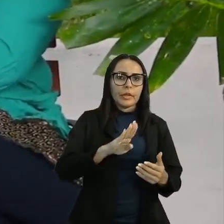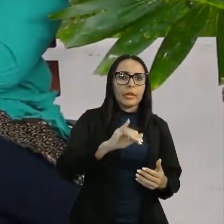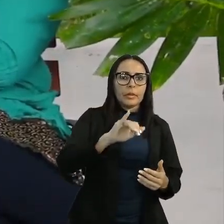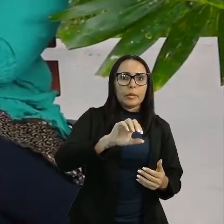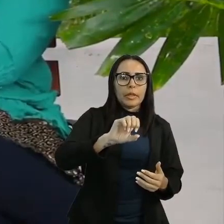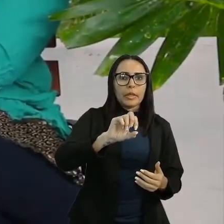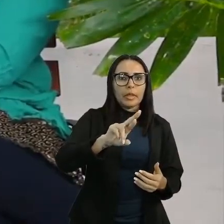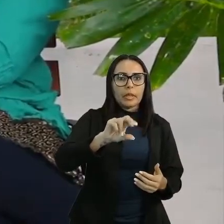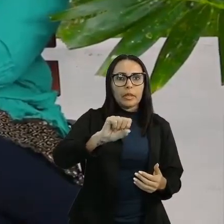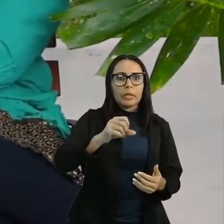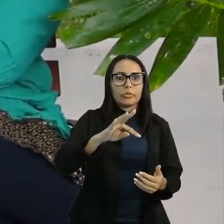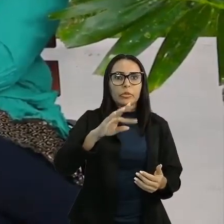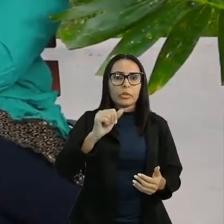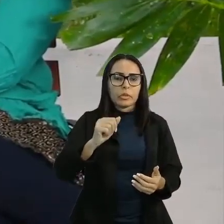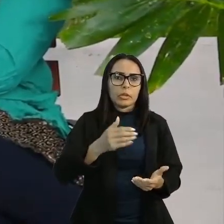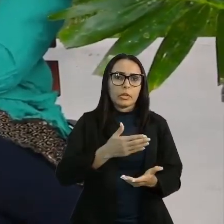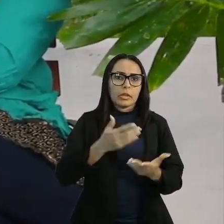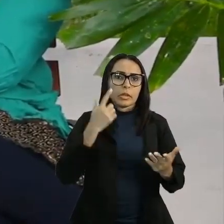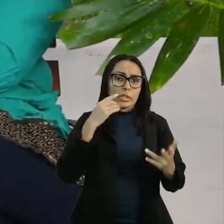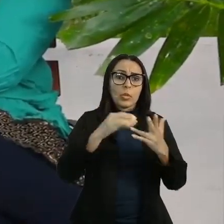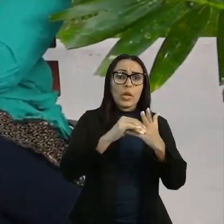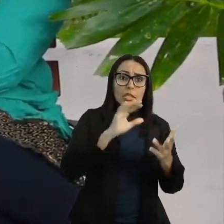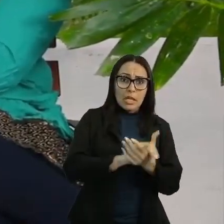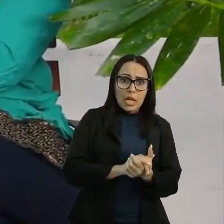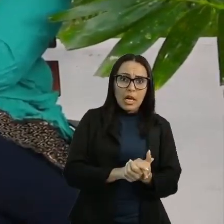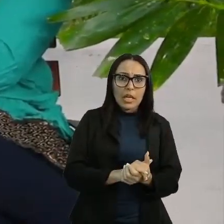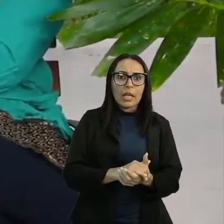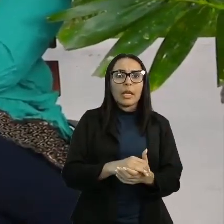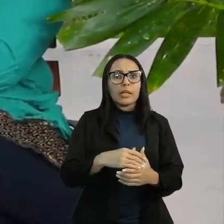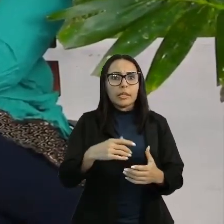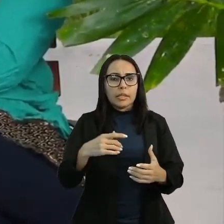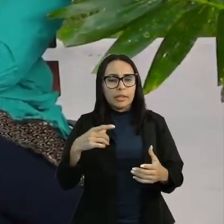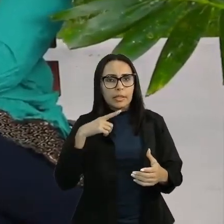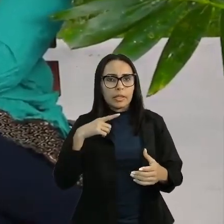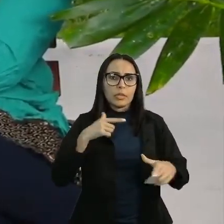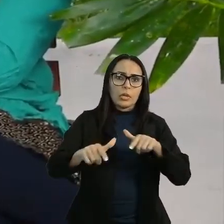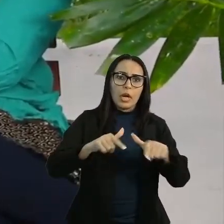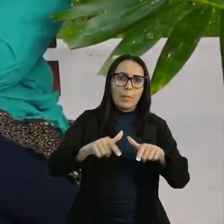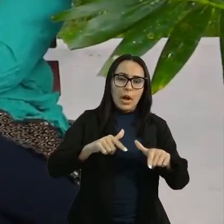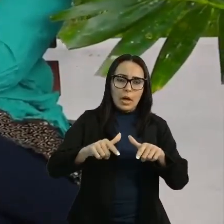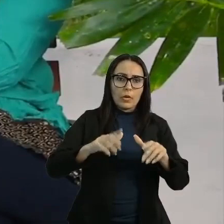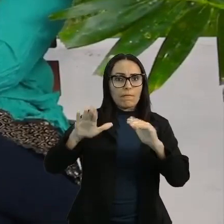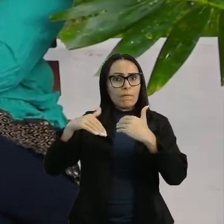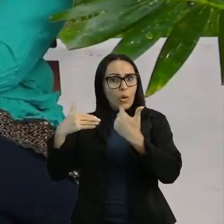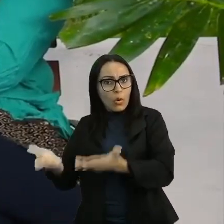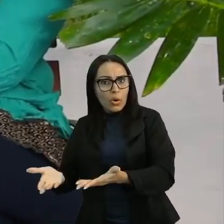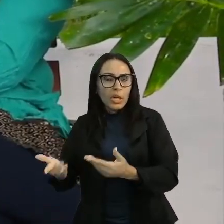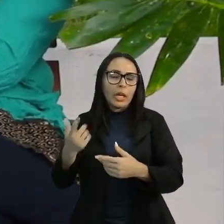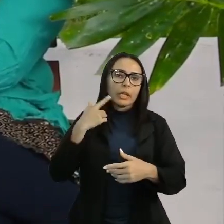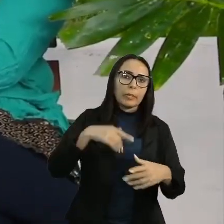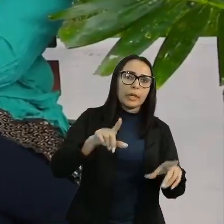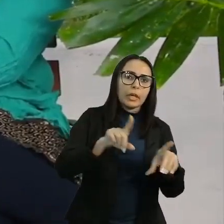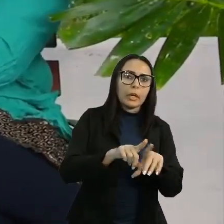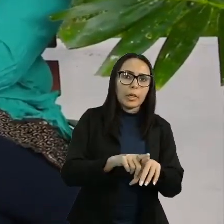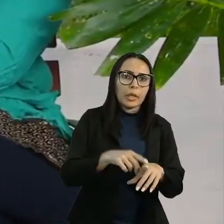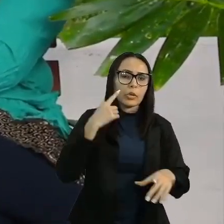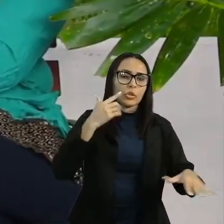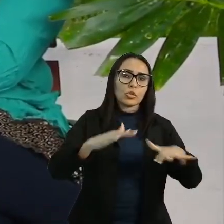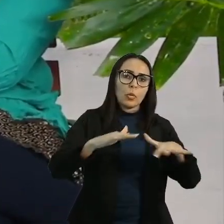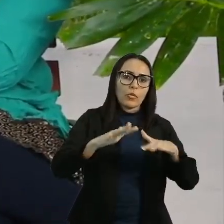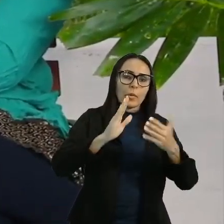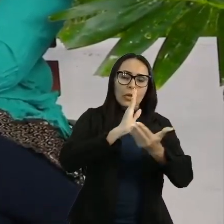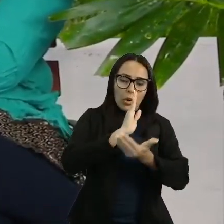particular, passamos a vida questionando muitas situações. Então, depende do nosso nível de contentamento. Sim.